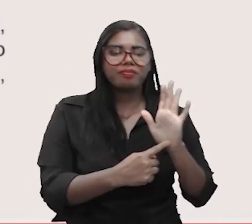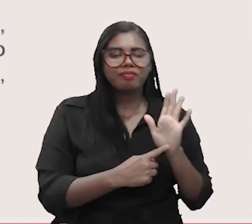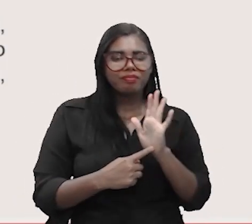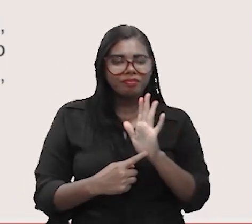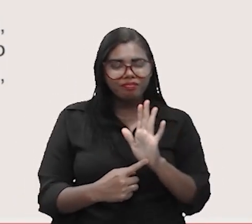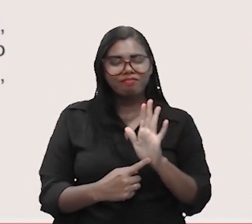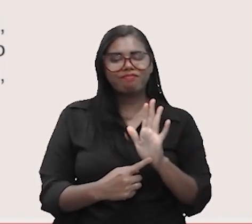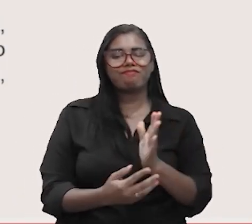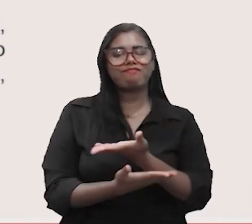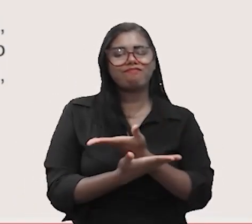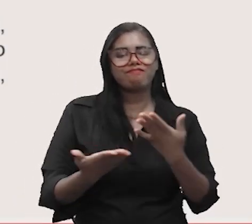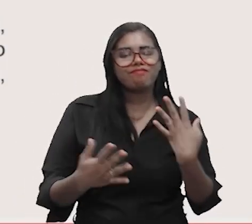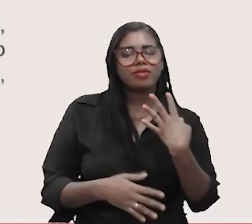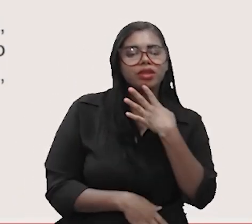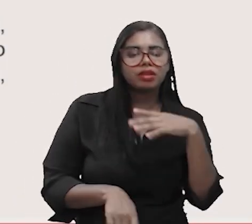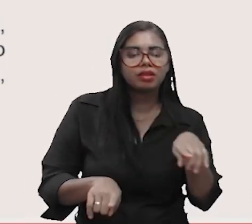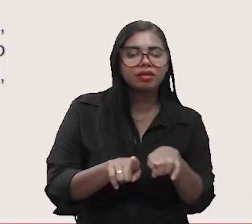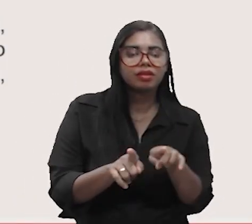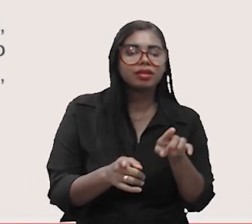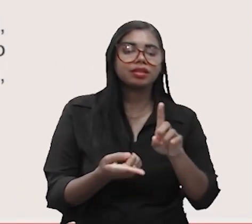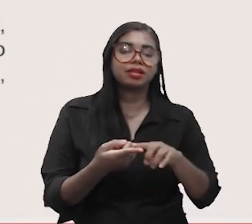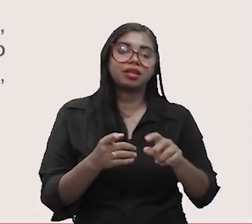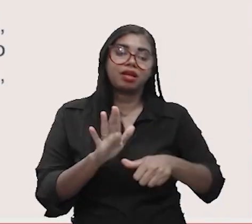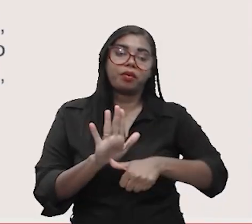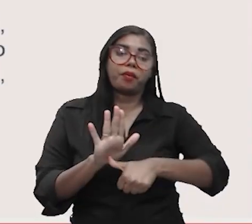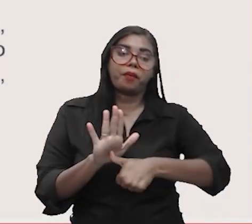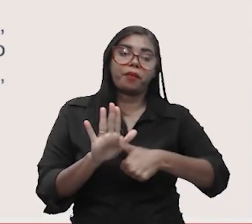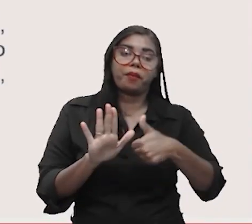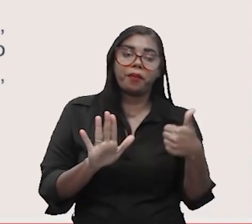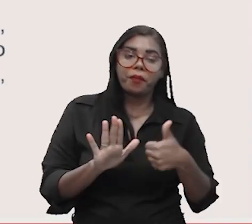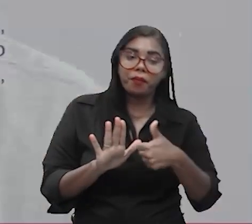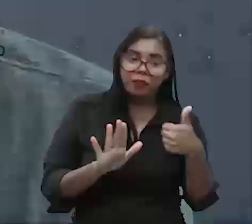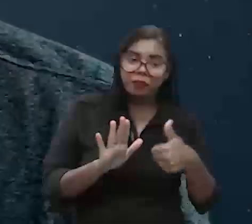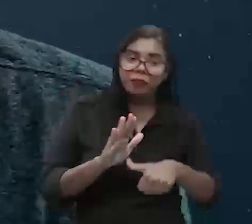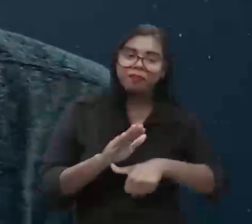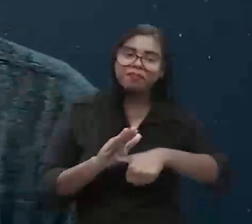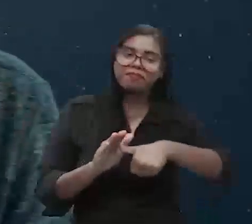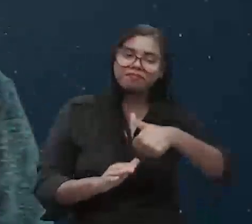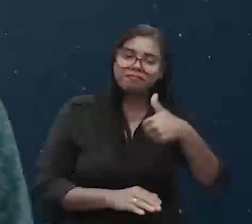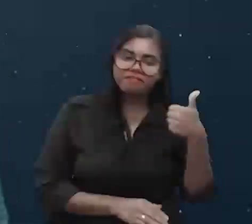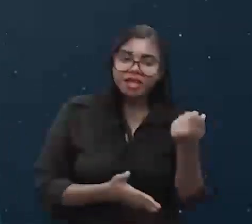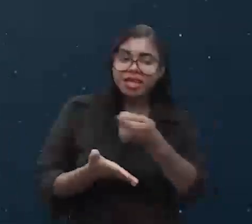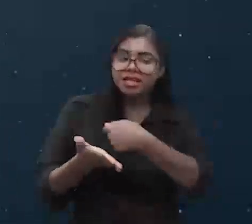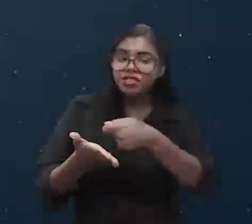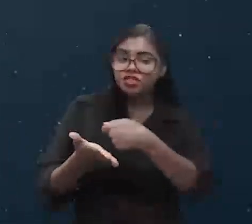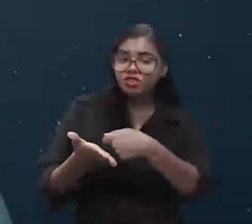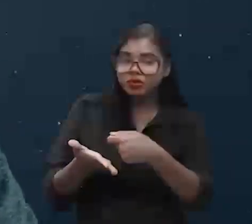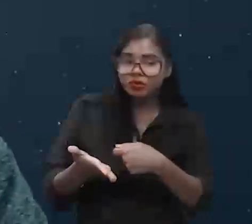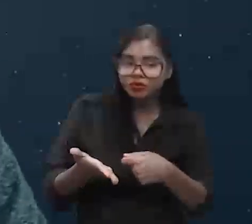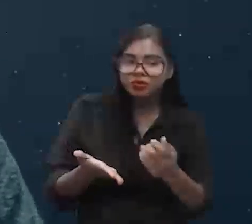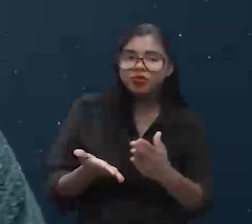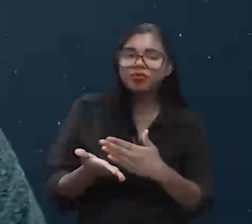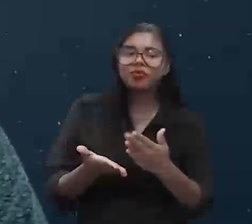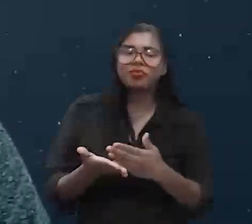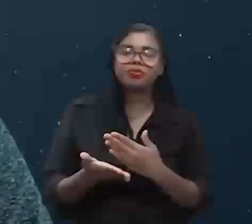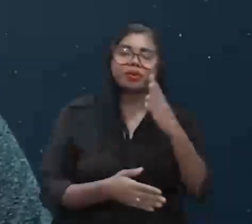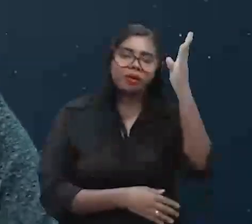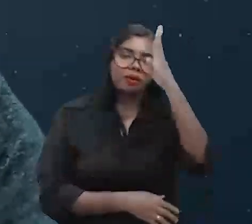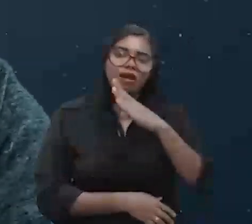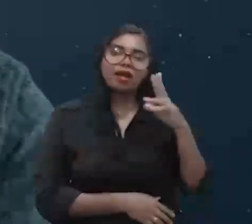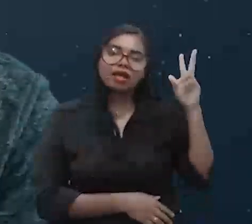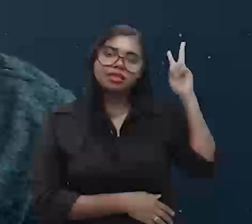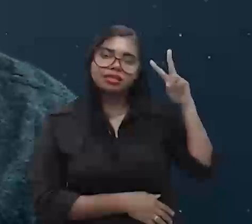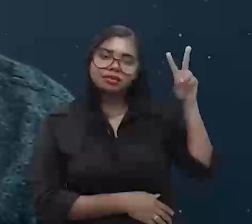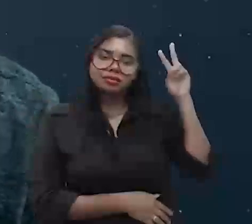conhecido também por ser o primeiro, atenção para isso, foi o primeiro escritor brasileiro a se preocupar com a literatura infantil.